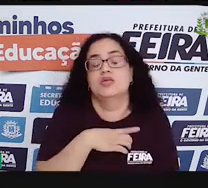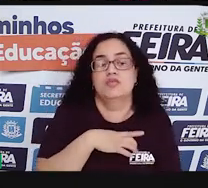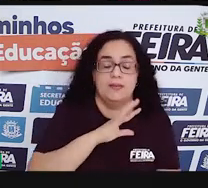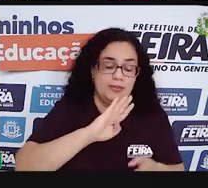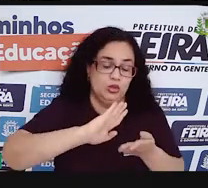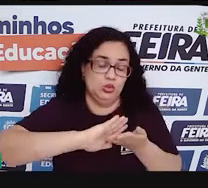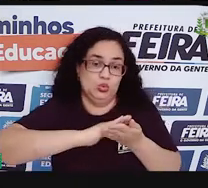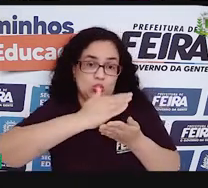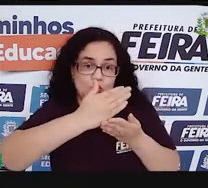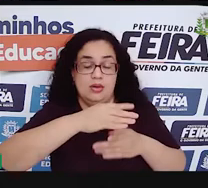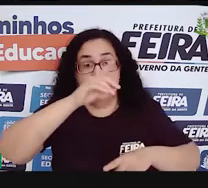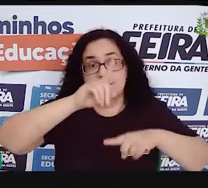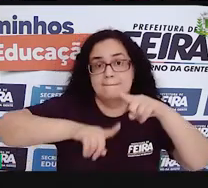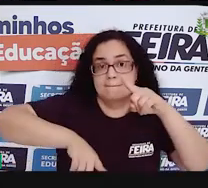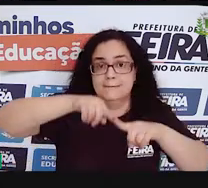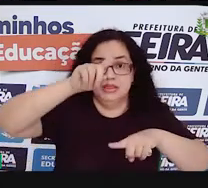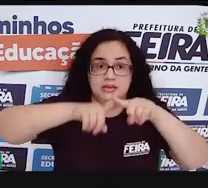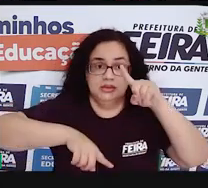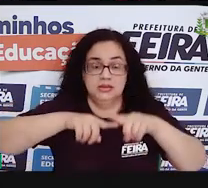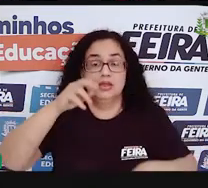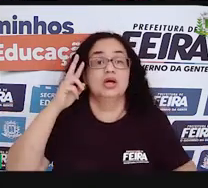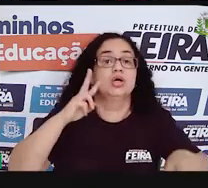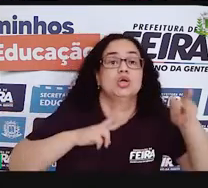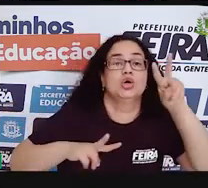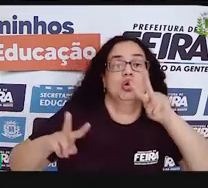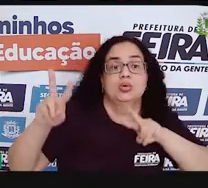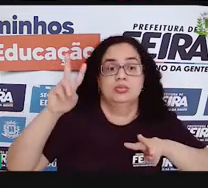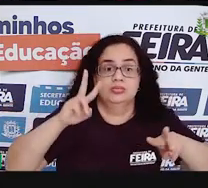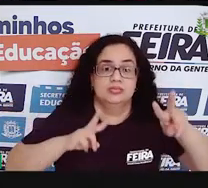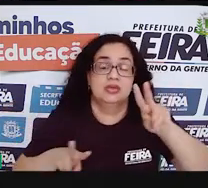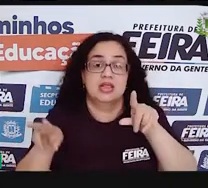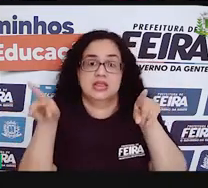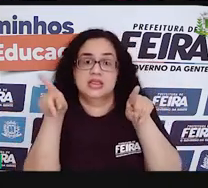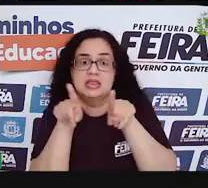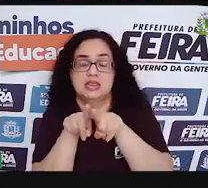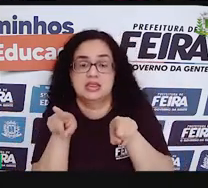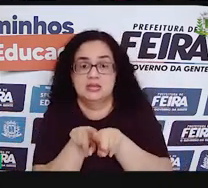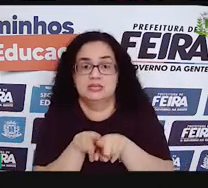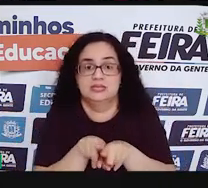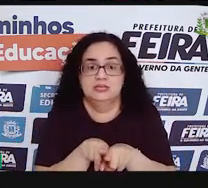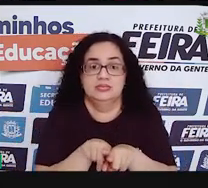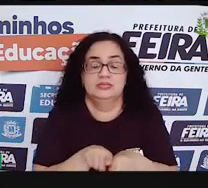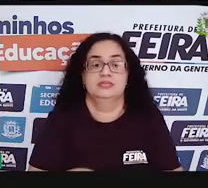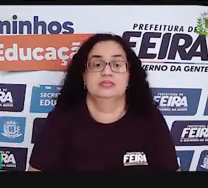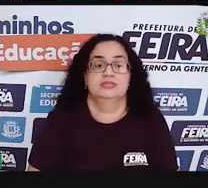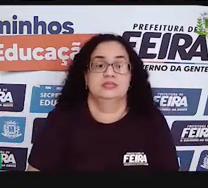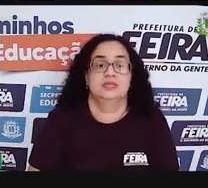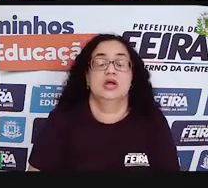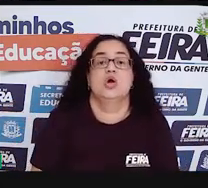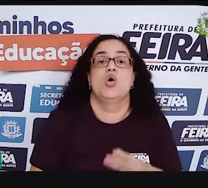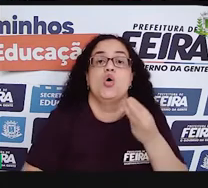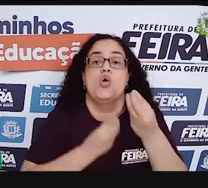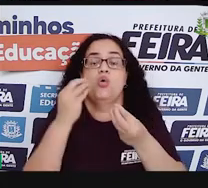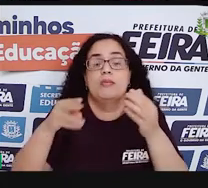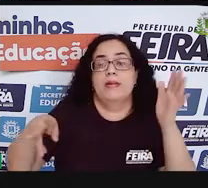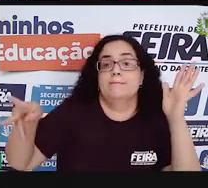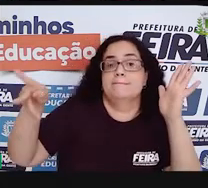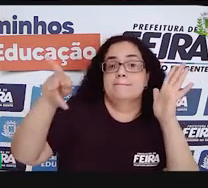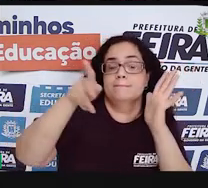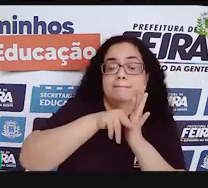dobrar esses materiais, observar e também registrar como a propriedade